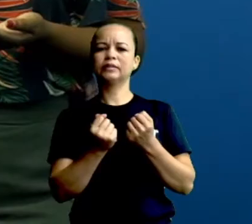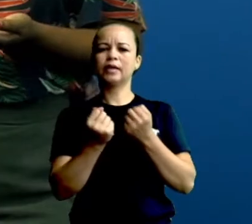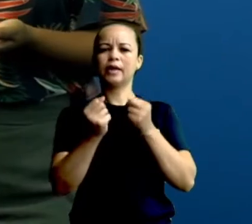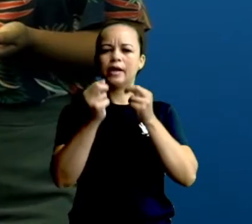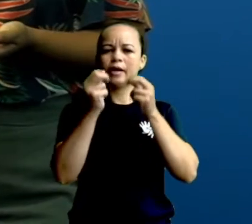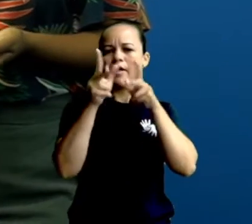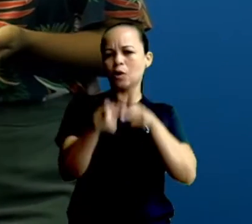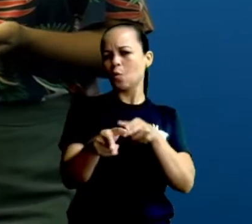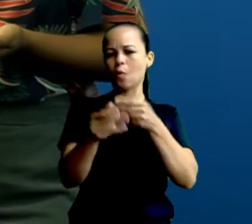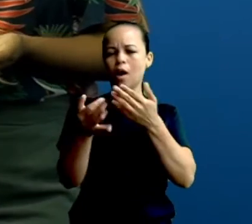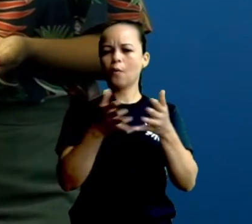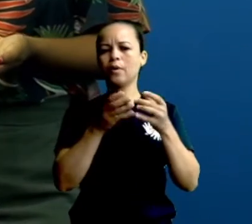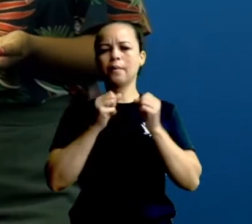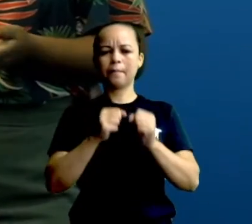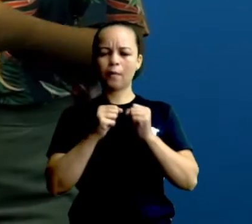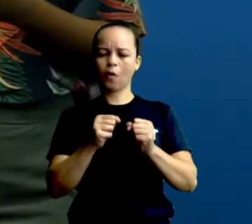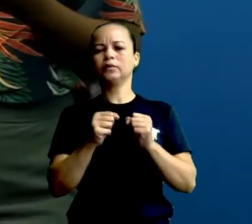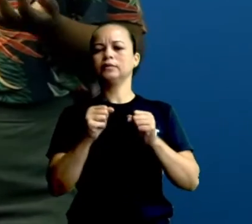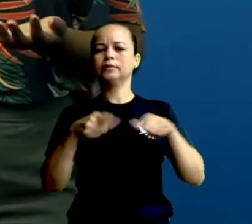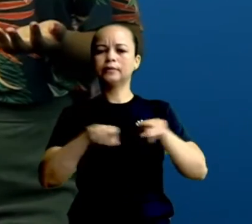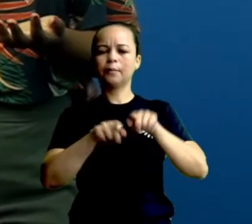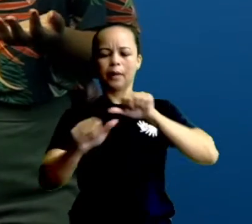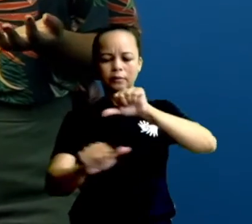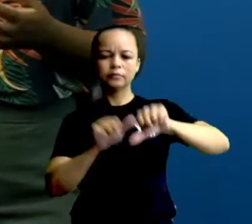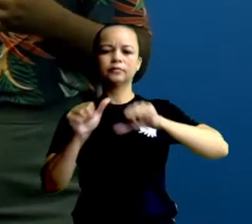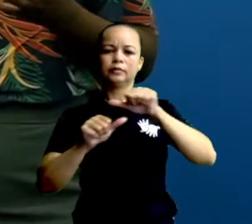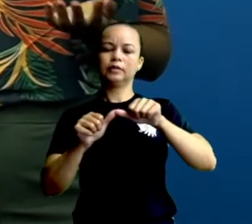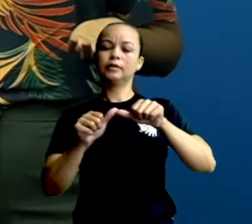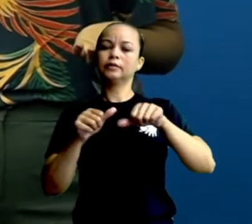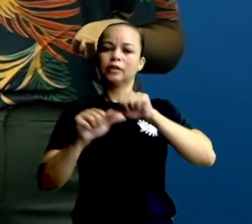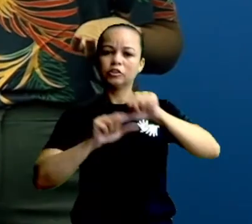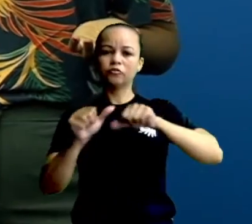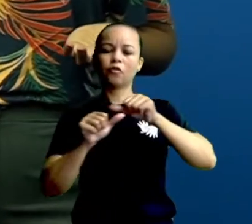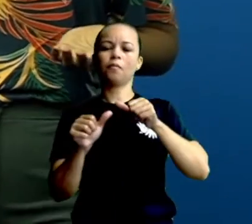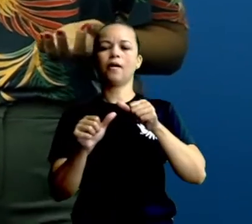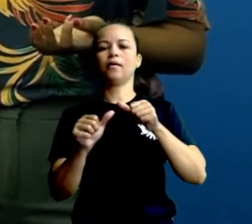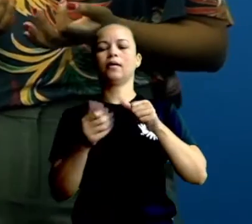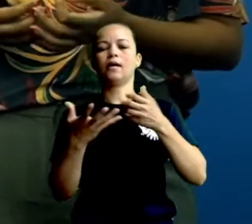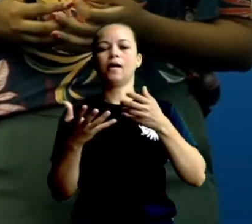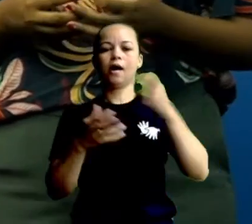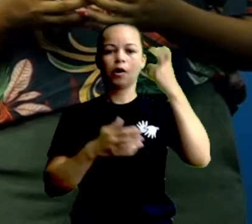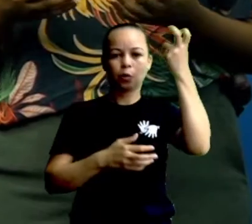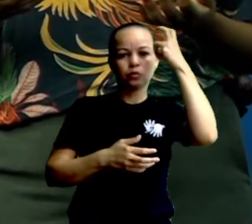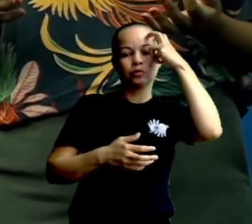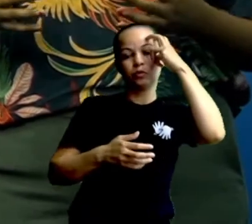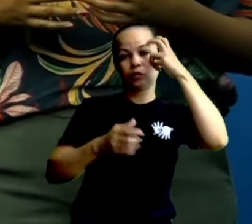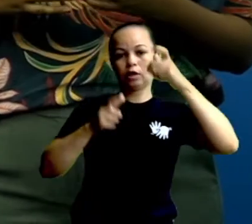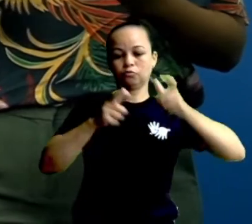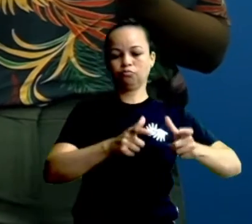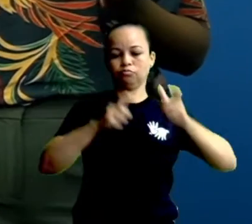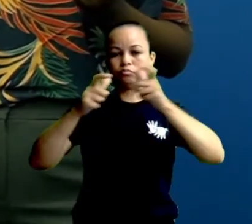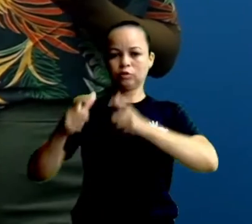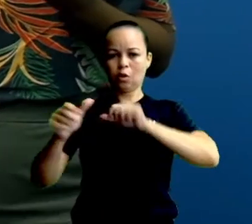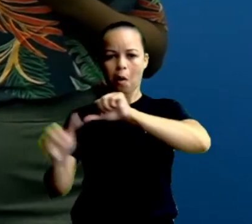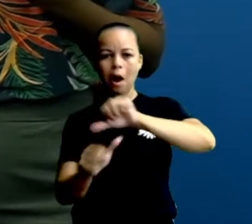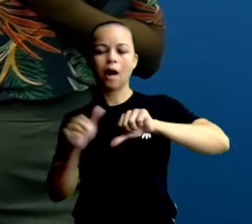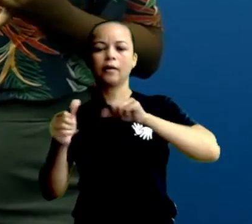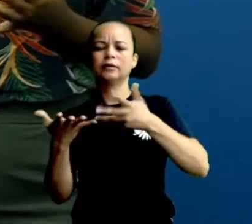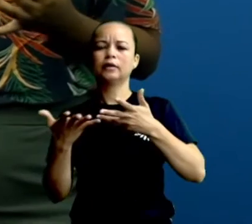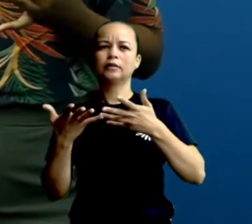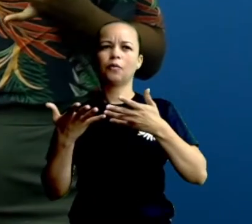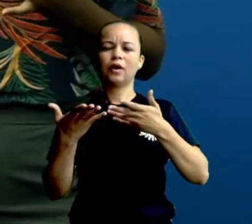nós podemos também alterar e mudar, transformar a cultura de um lugar. Então, a cultura ela vai